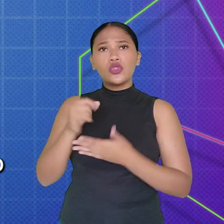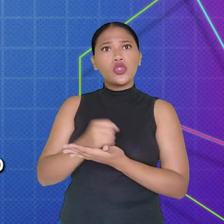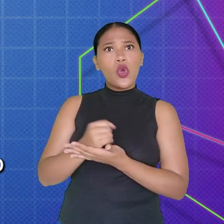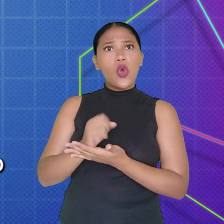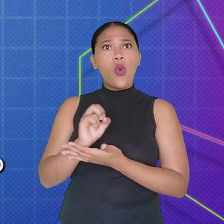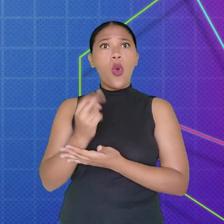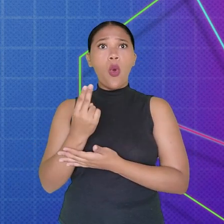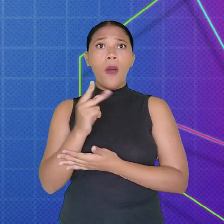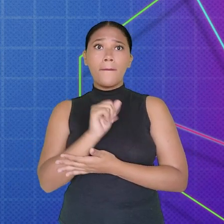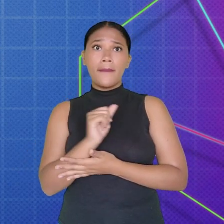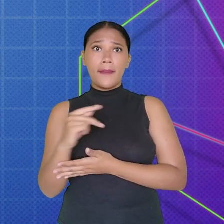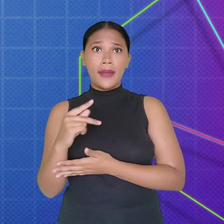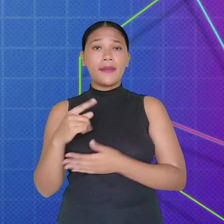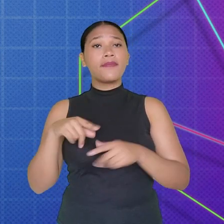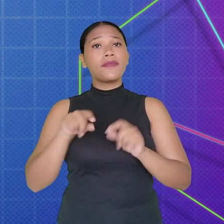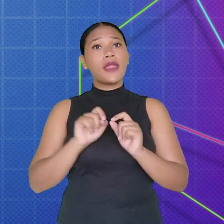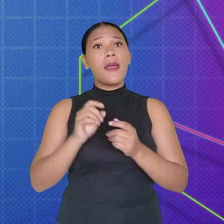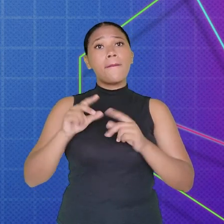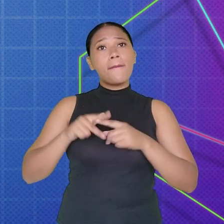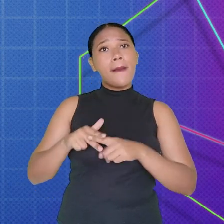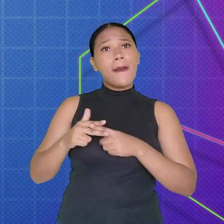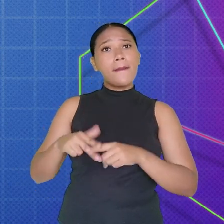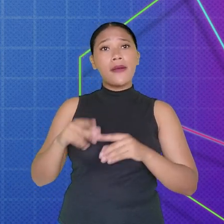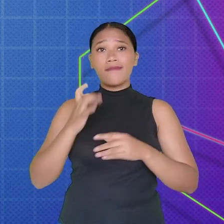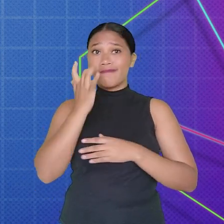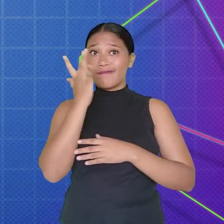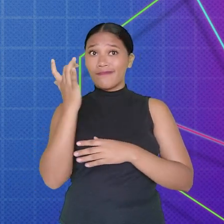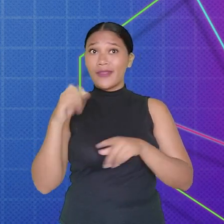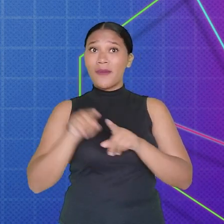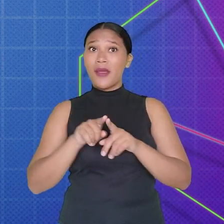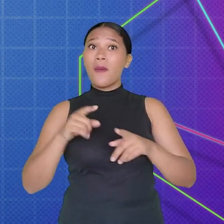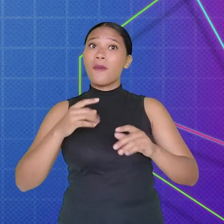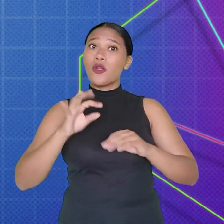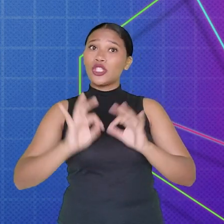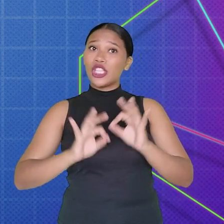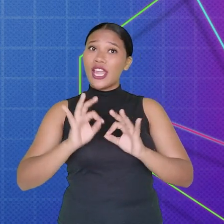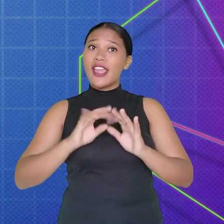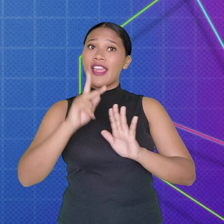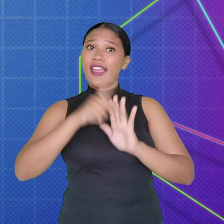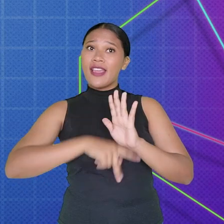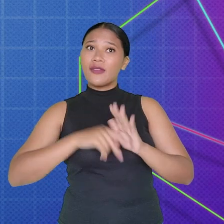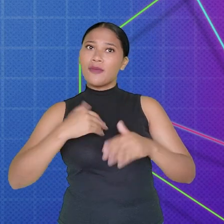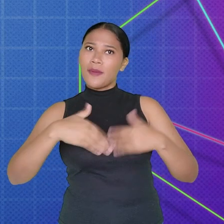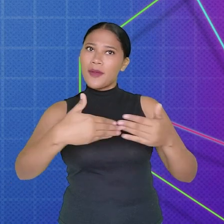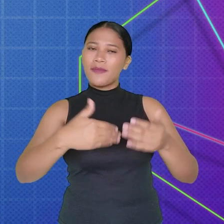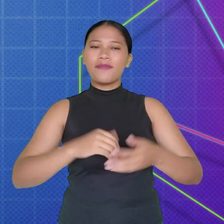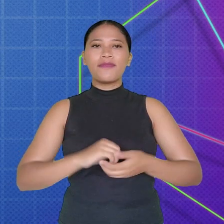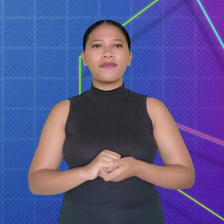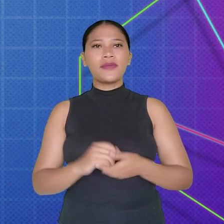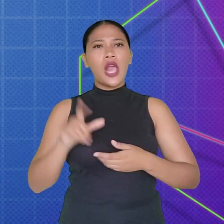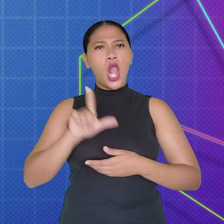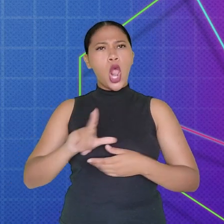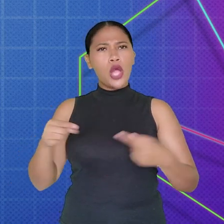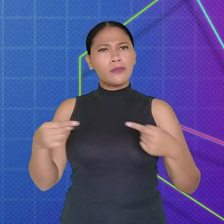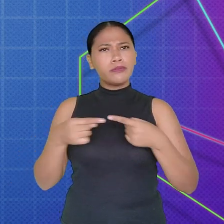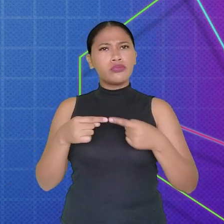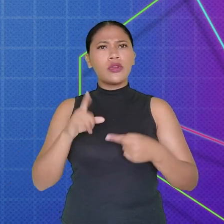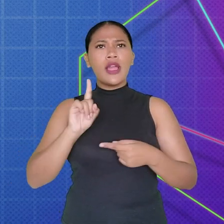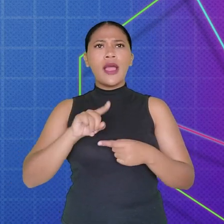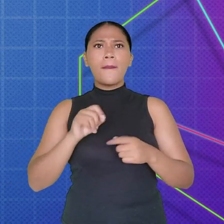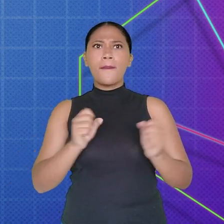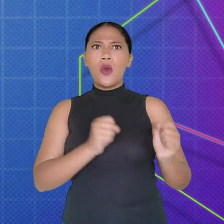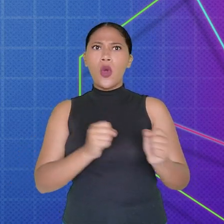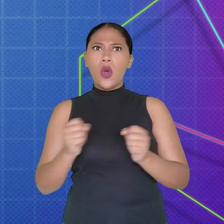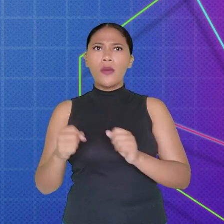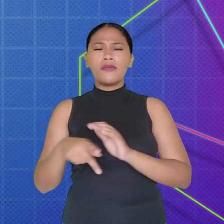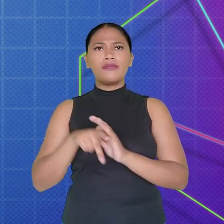ou aplicativo, facilitando a manutenção e a evolução do projeto. A lógica orientada a eventos é uma abordagem poderosa